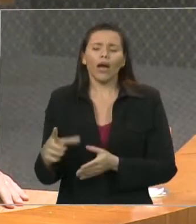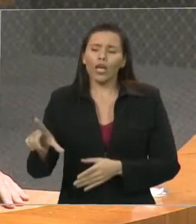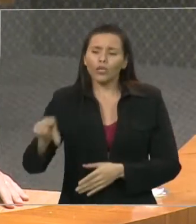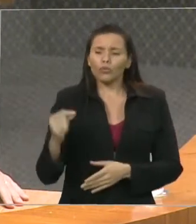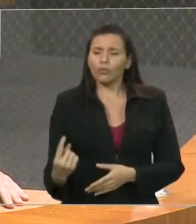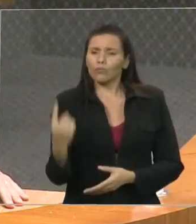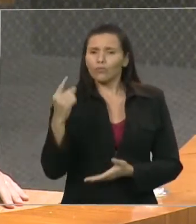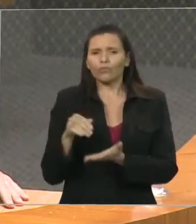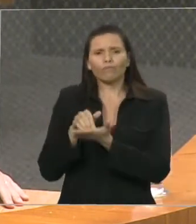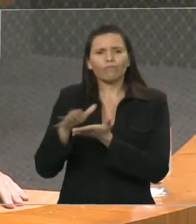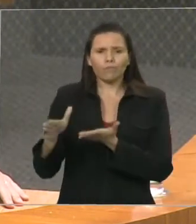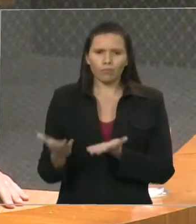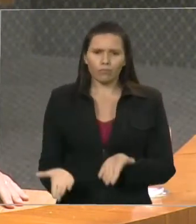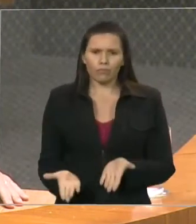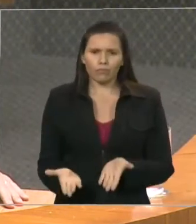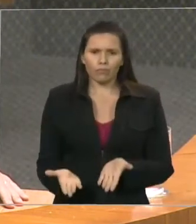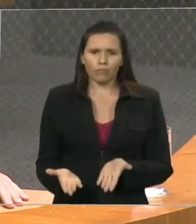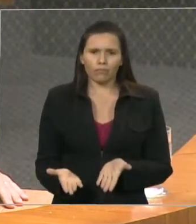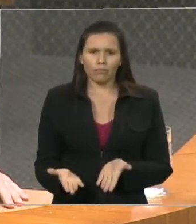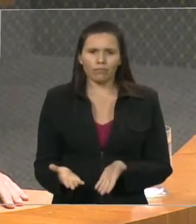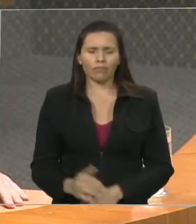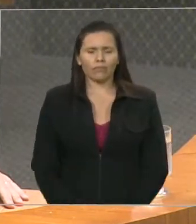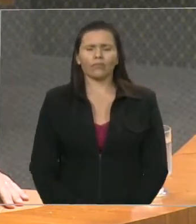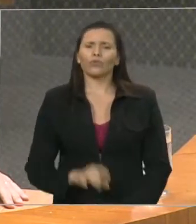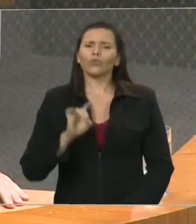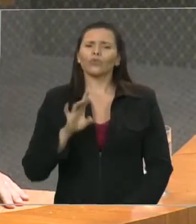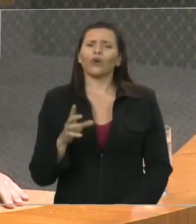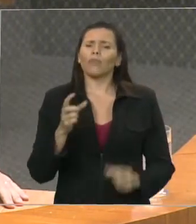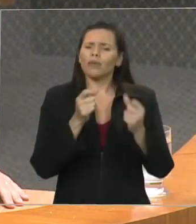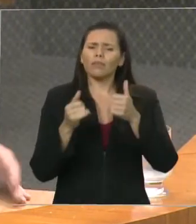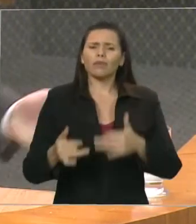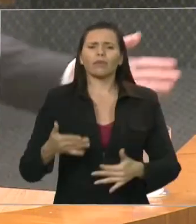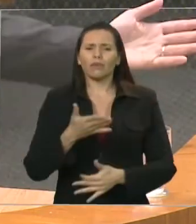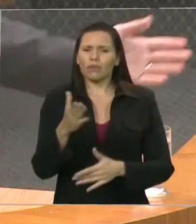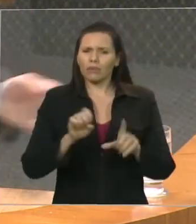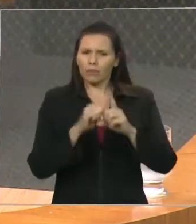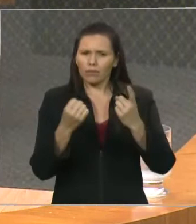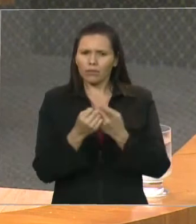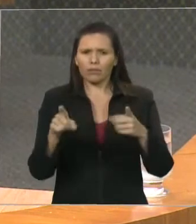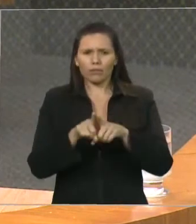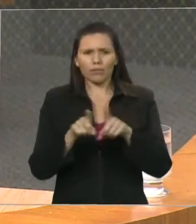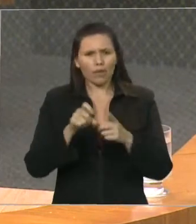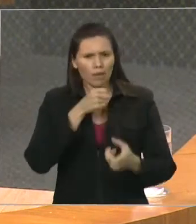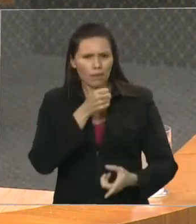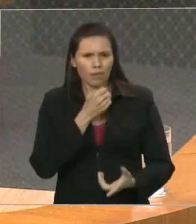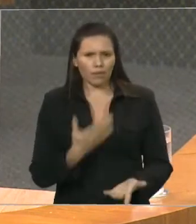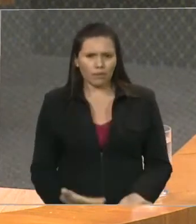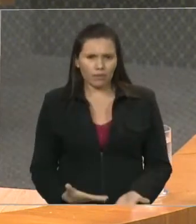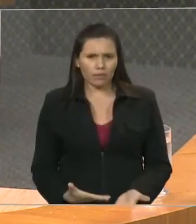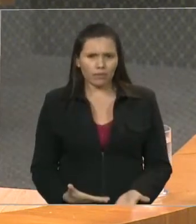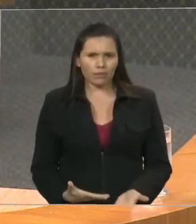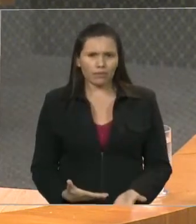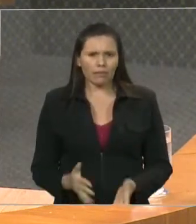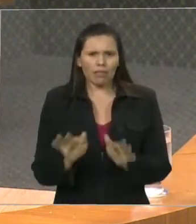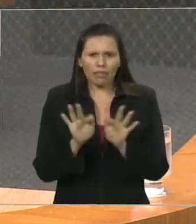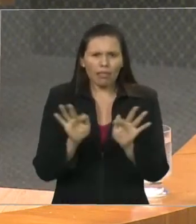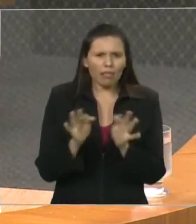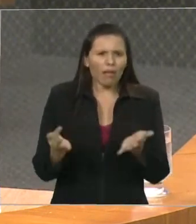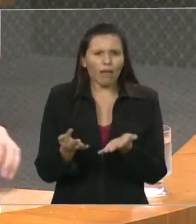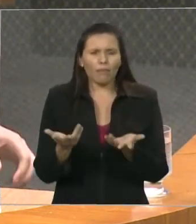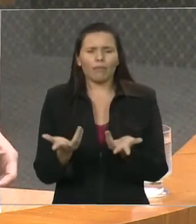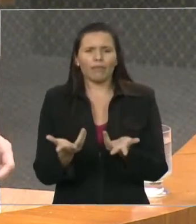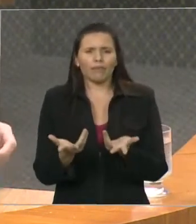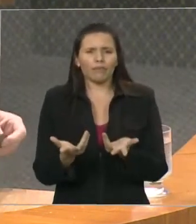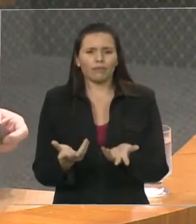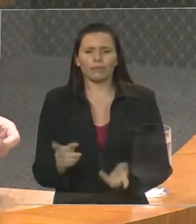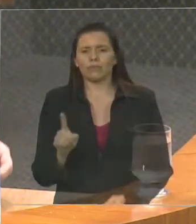justificativa para a imprensa? Para dar uma justificativa para a sociedade? Ora, senhoras e senhores, não tem outro caminho que não